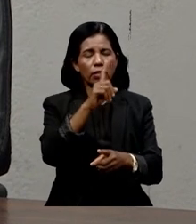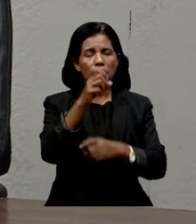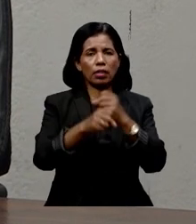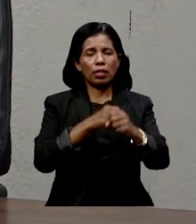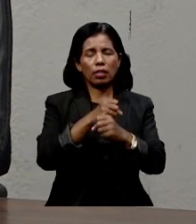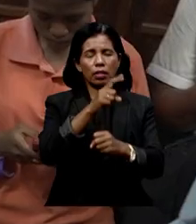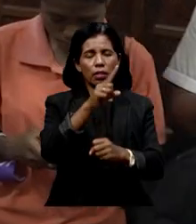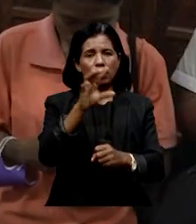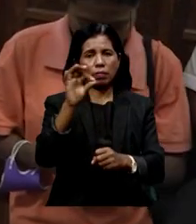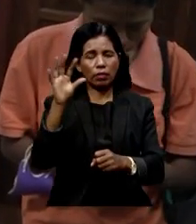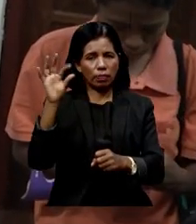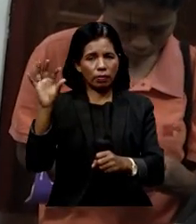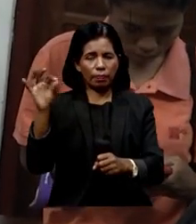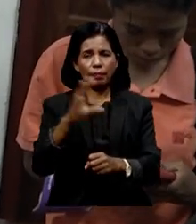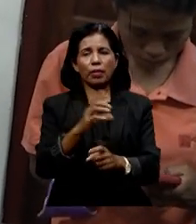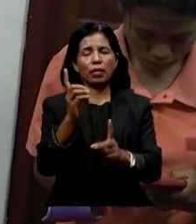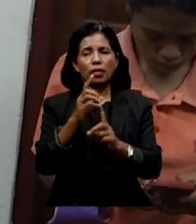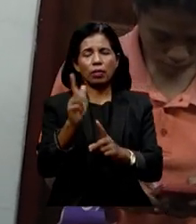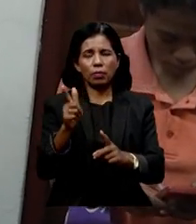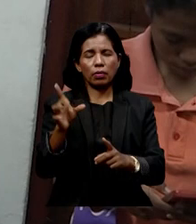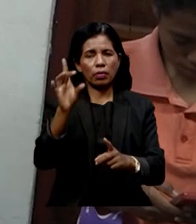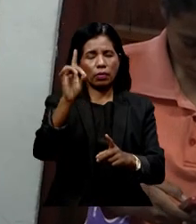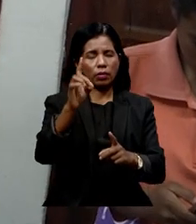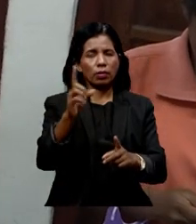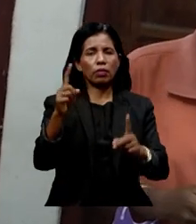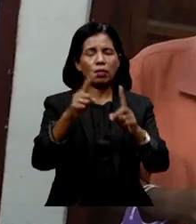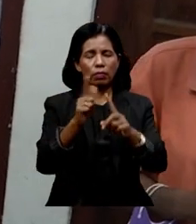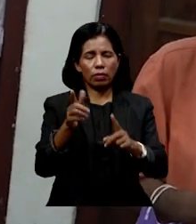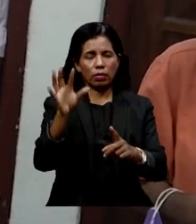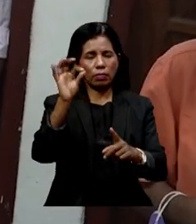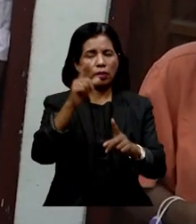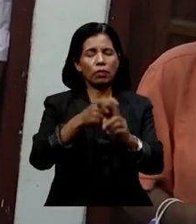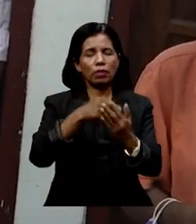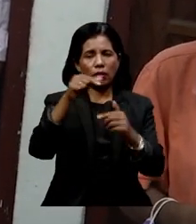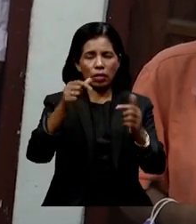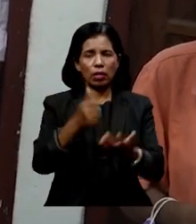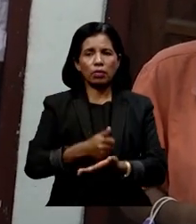1999. Atividade né se halau e lorong ronu resenghitu to lorong ronu resensia fulang ne no hetan apoio